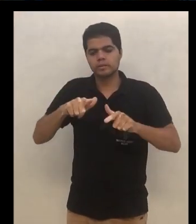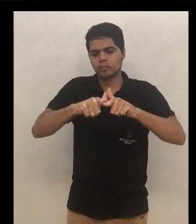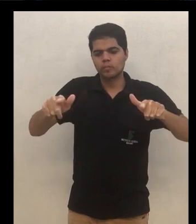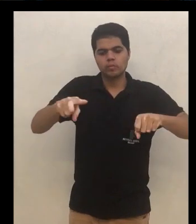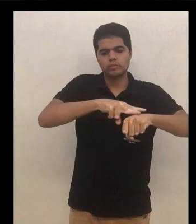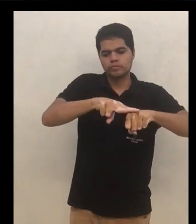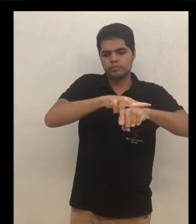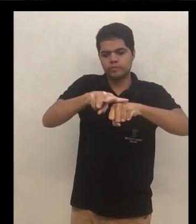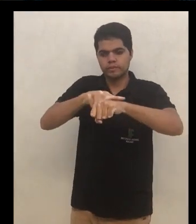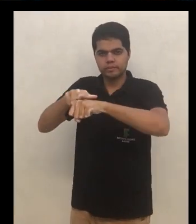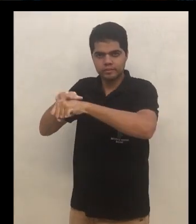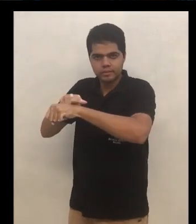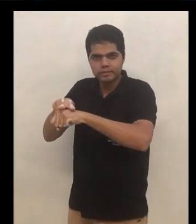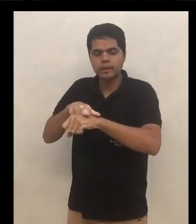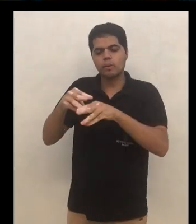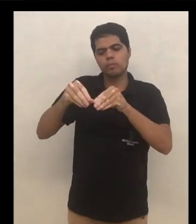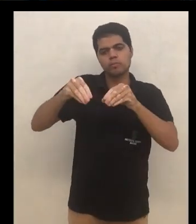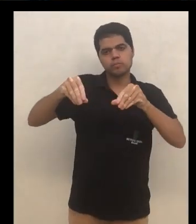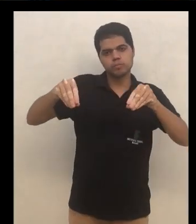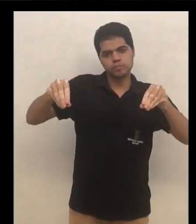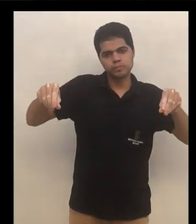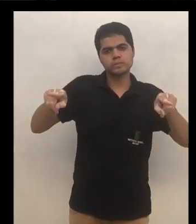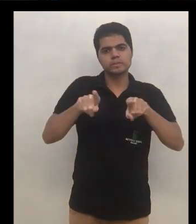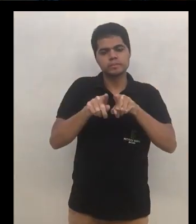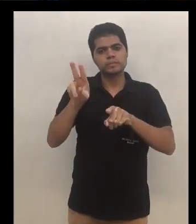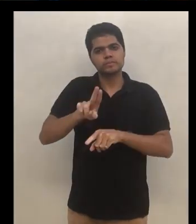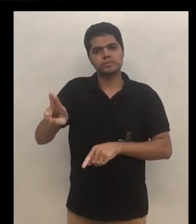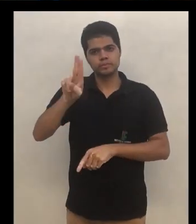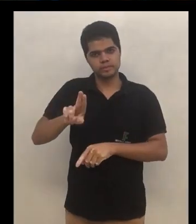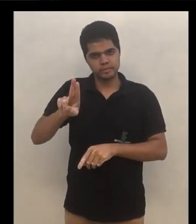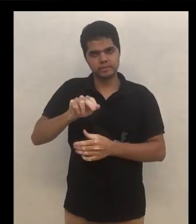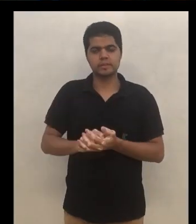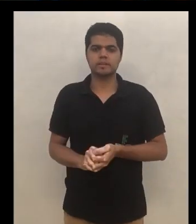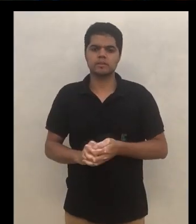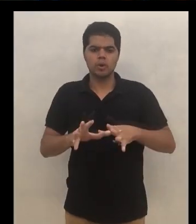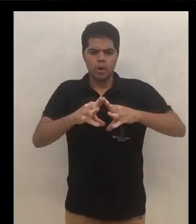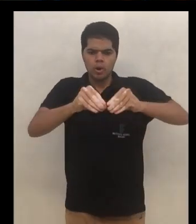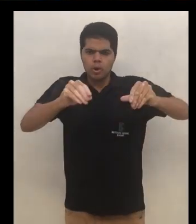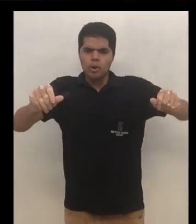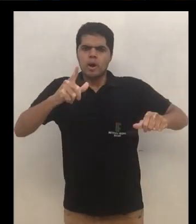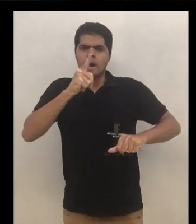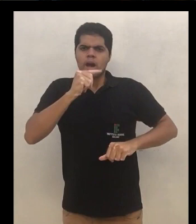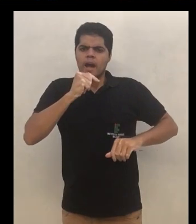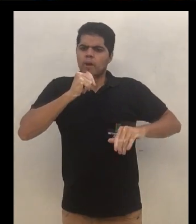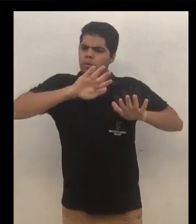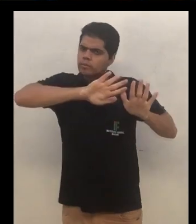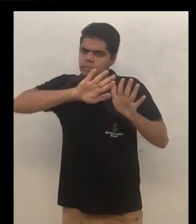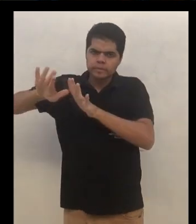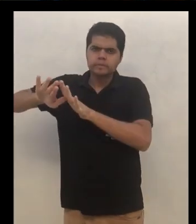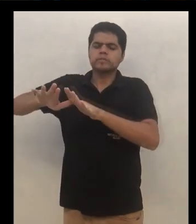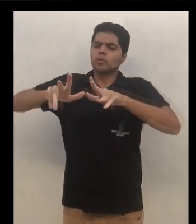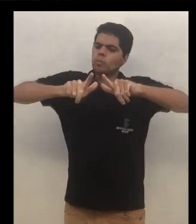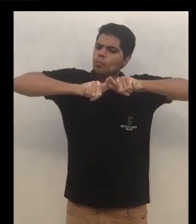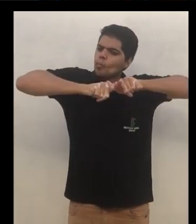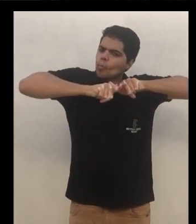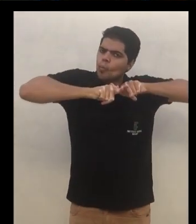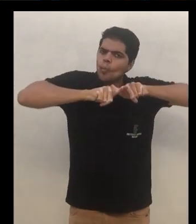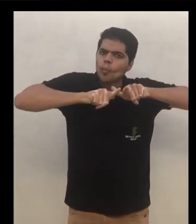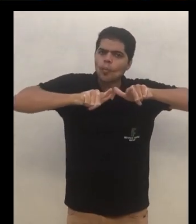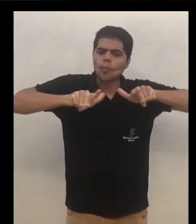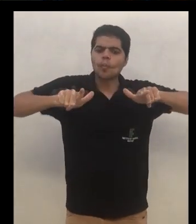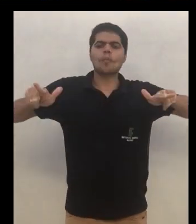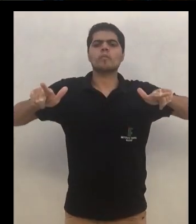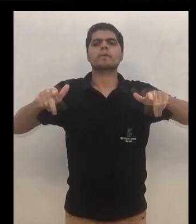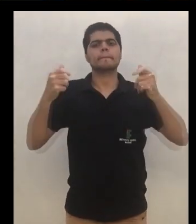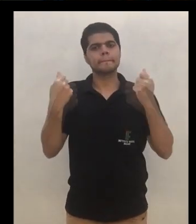de vegetal, né? E se for utilizar, deve ser muito seca essa cama, você tem que tomar muito cuidado para que não